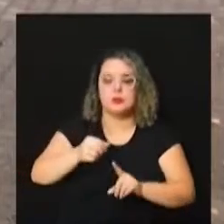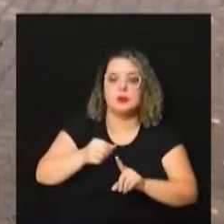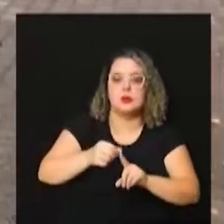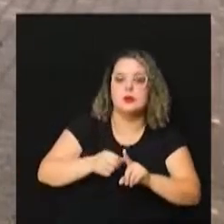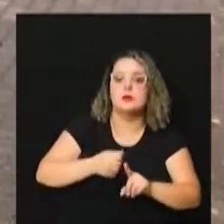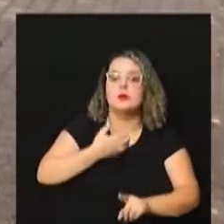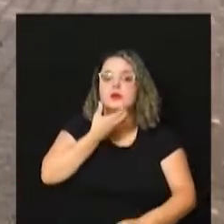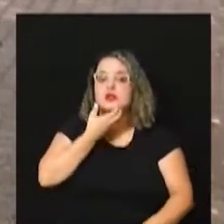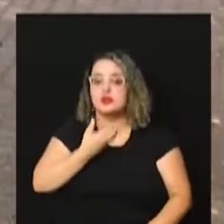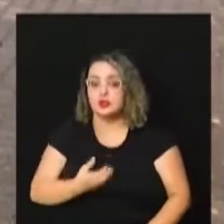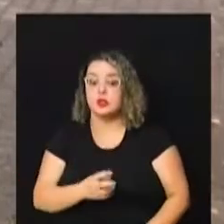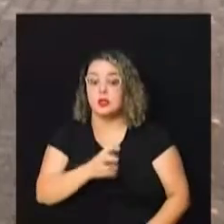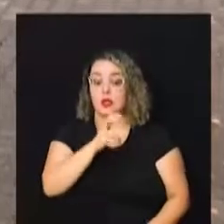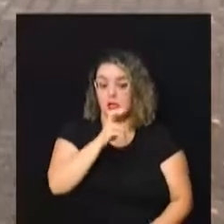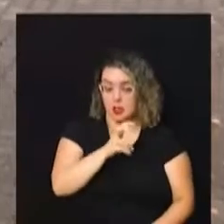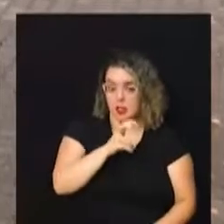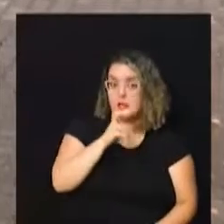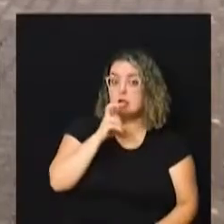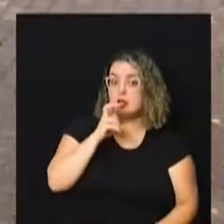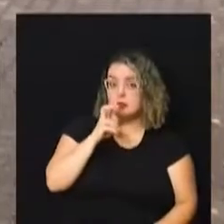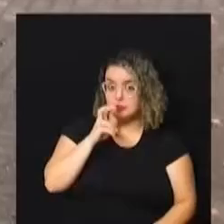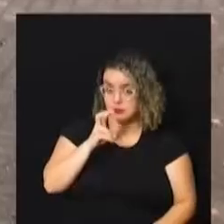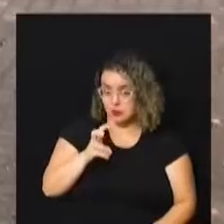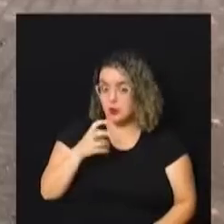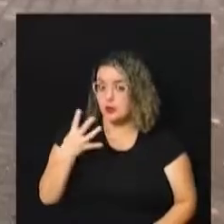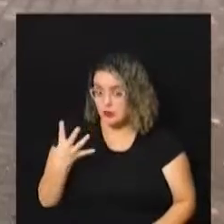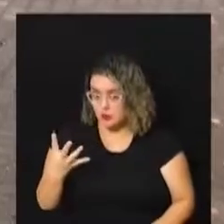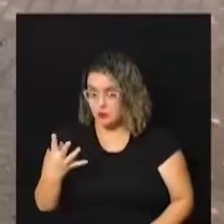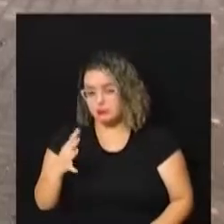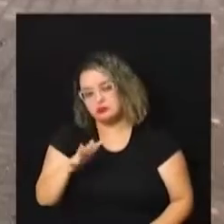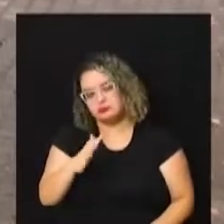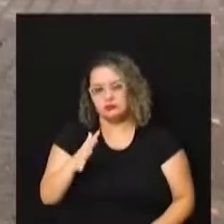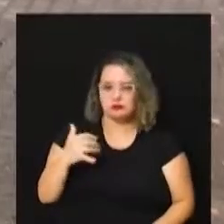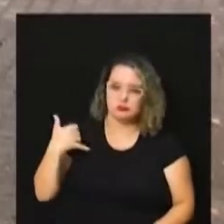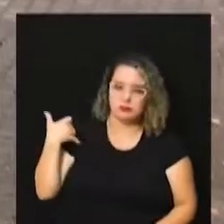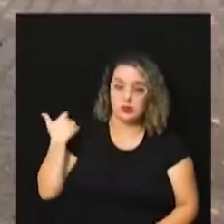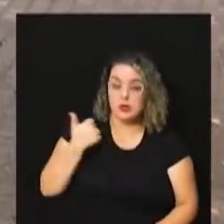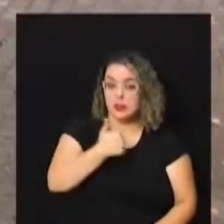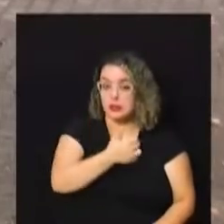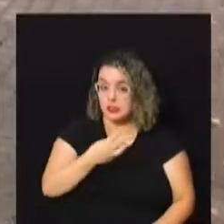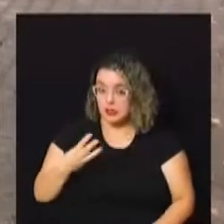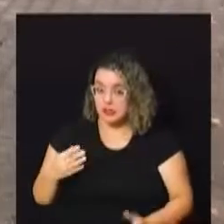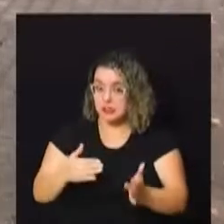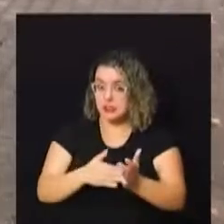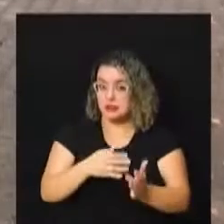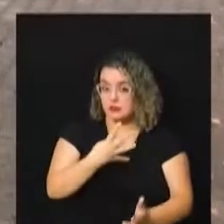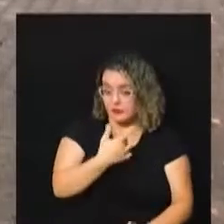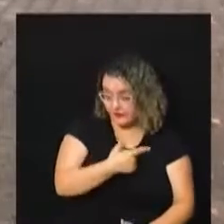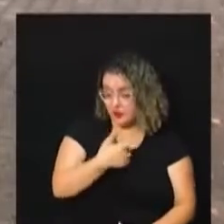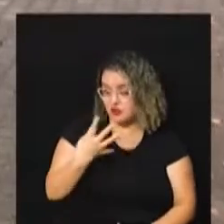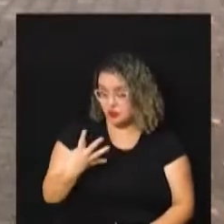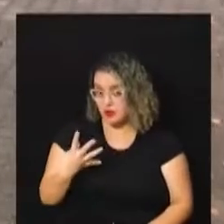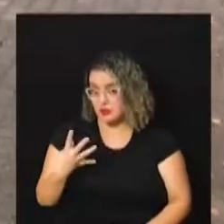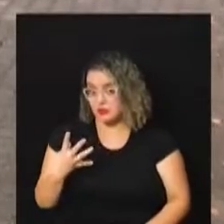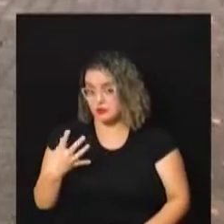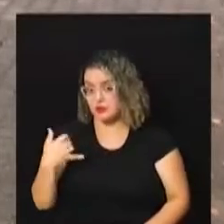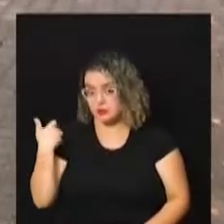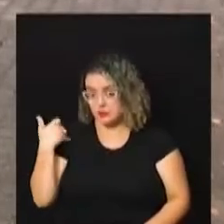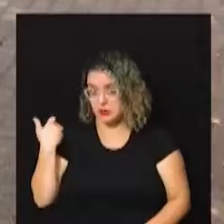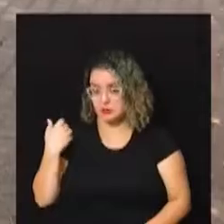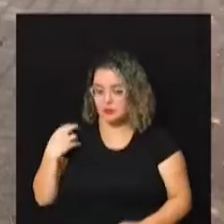pelas nossas pesquisas, a gente sabe que é muito eficiente, que muitas vezes é a rede acolhedora aí de amigos, amigas, namorados,